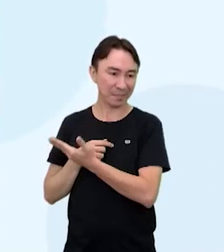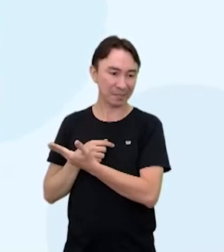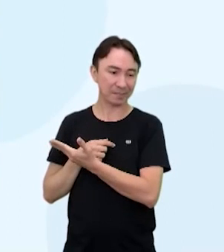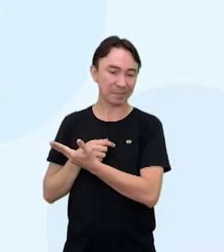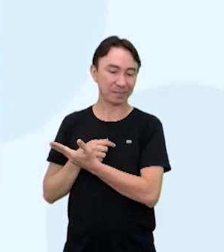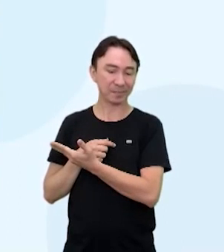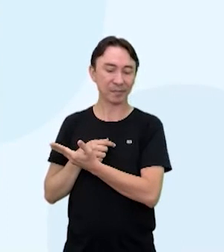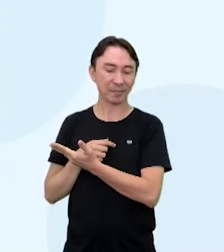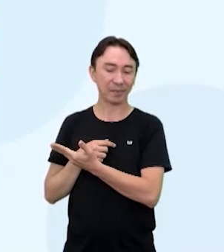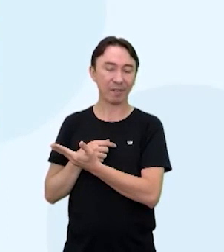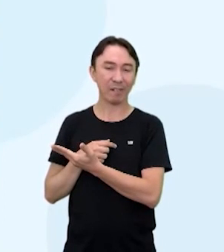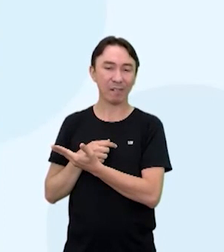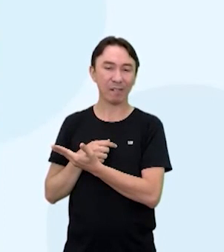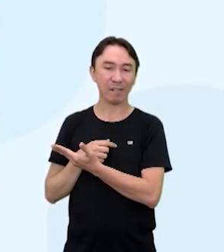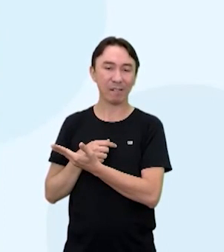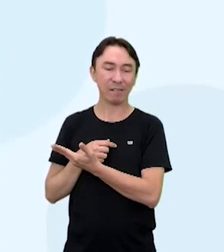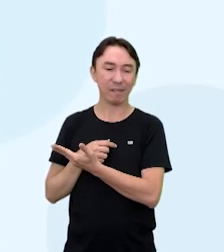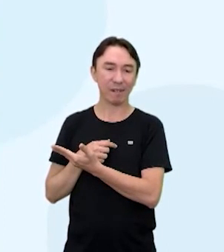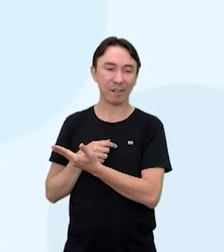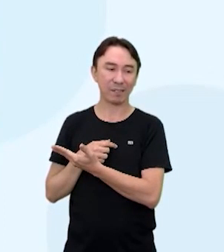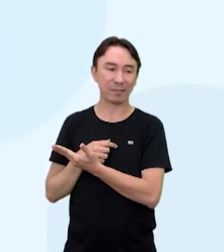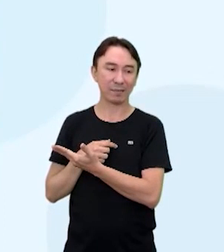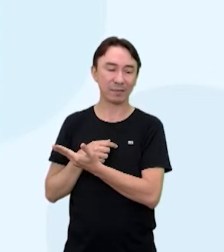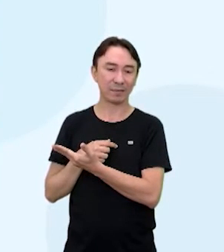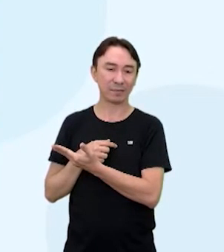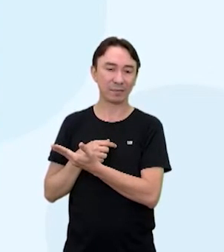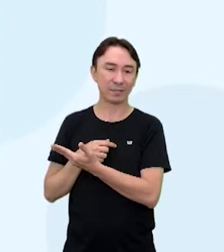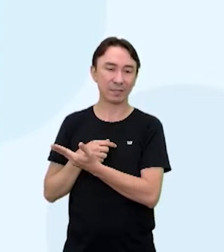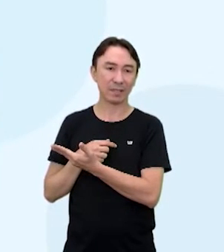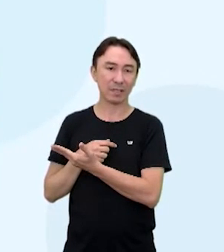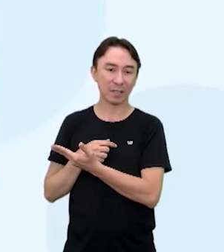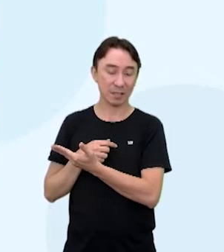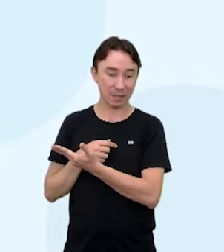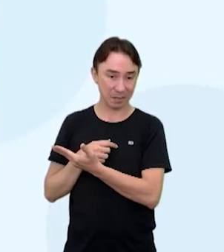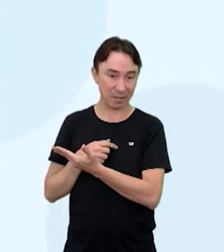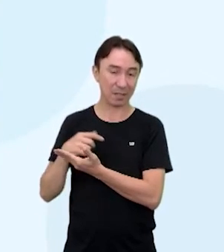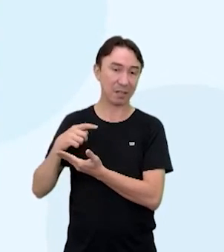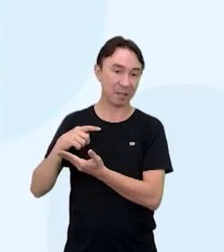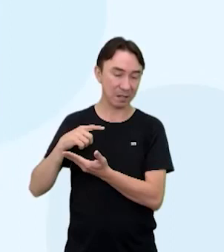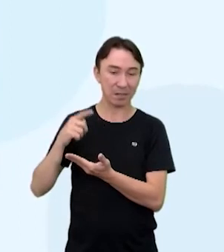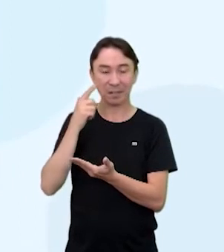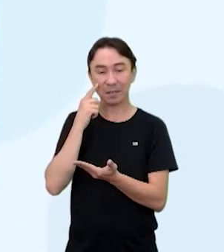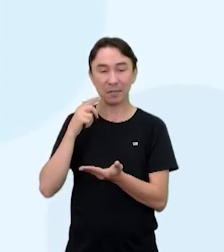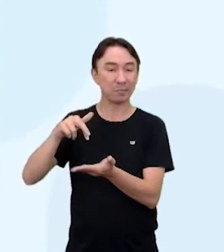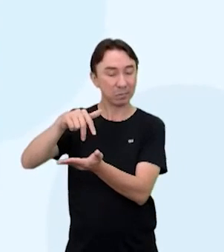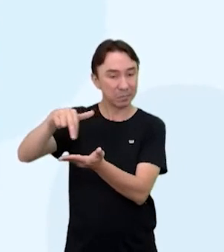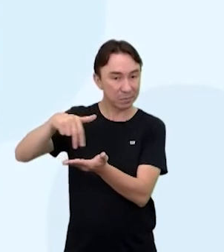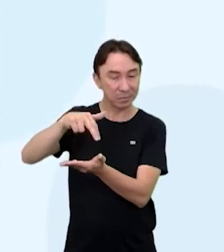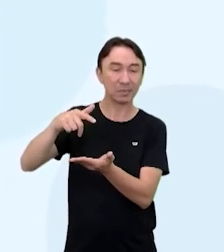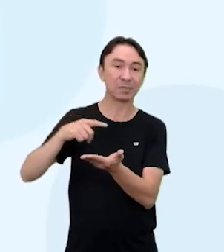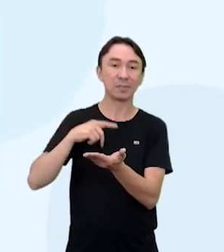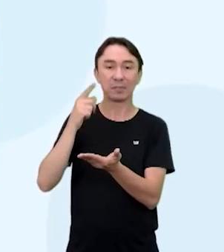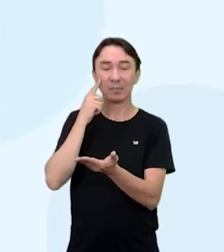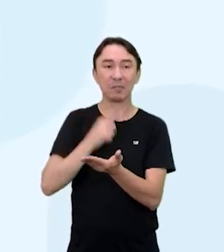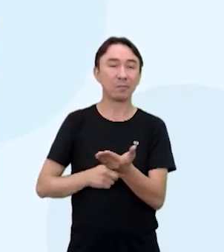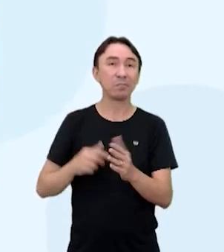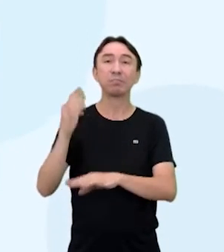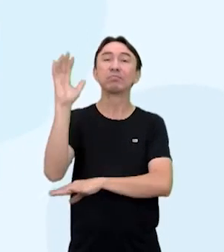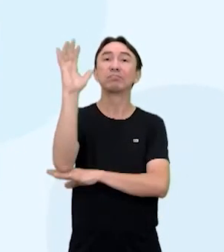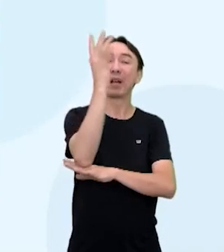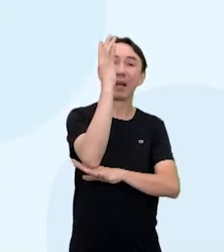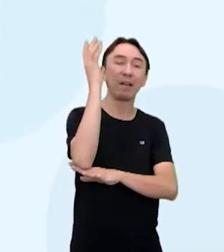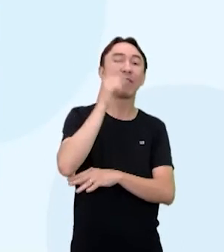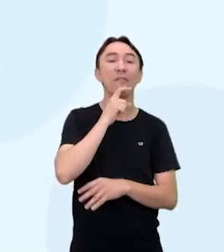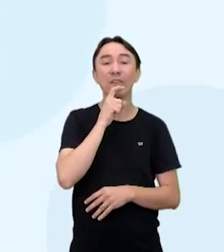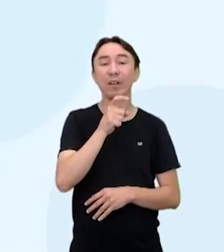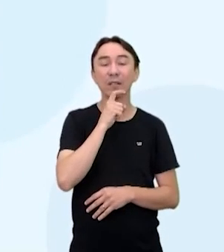da simplicidade do desenho e seus 3 elementos, dançarinas, a paisagem, o verde e o céu azul, Matisse cria uma obra em que